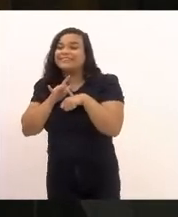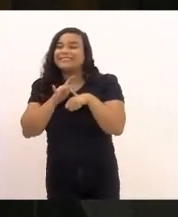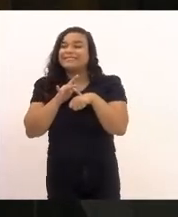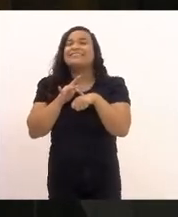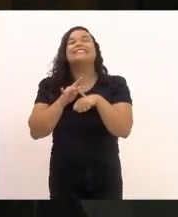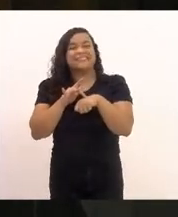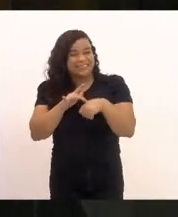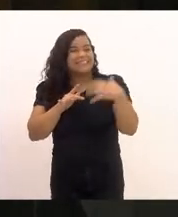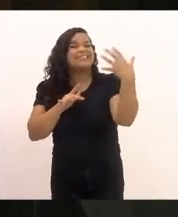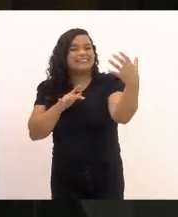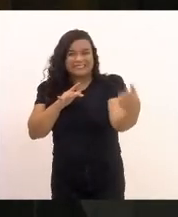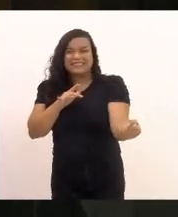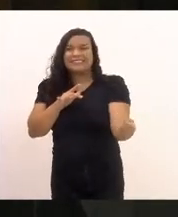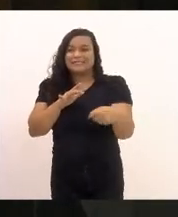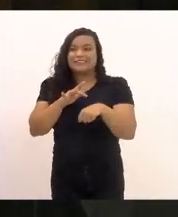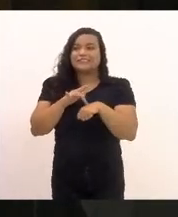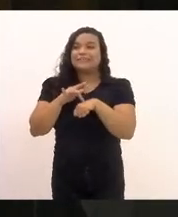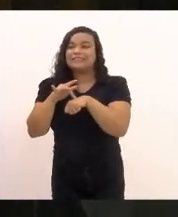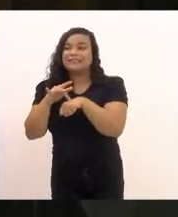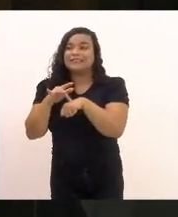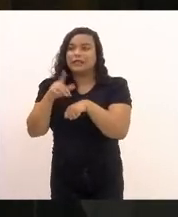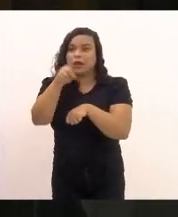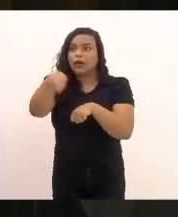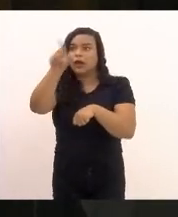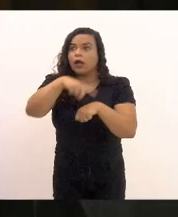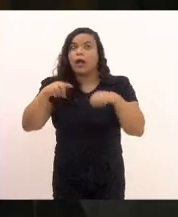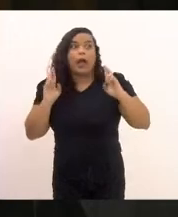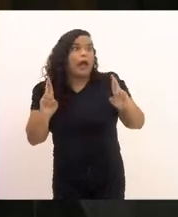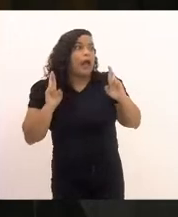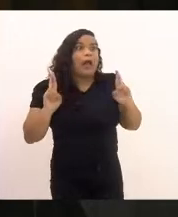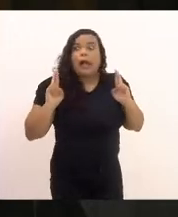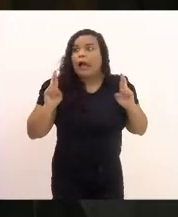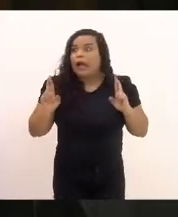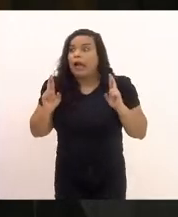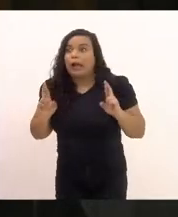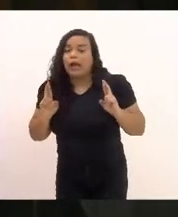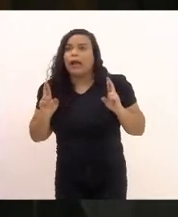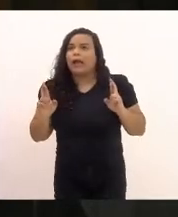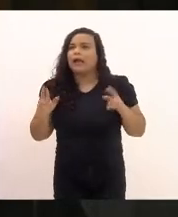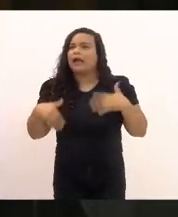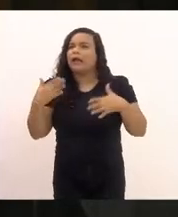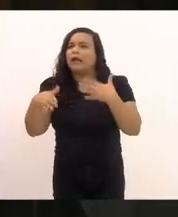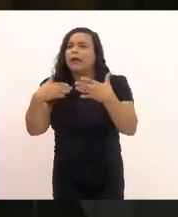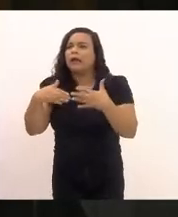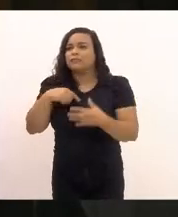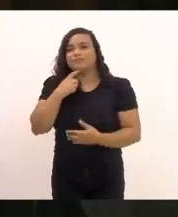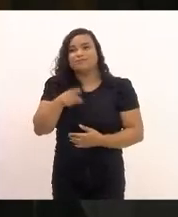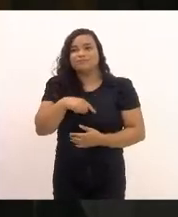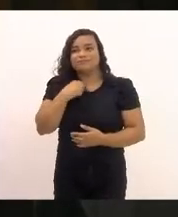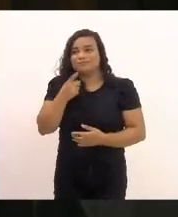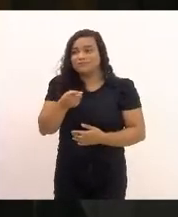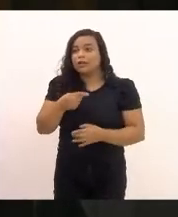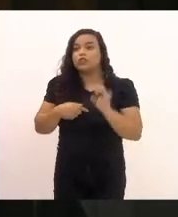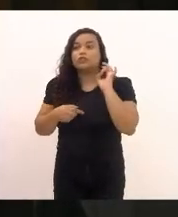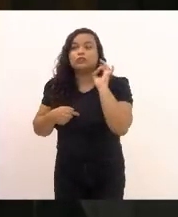o avanço para alimentar expectativas na categoria. Em ano